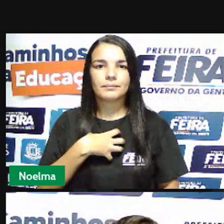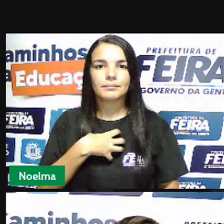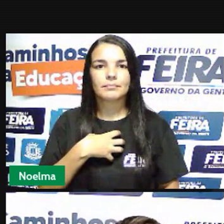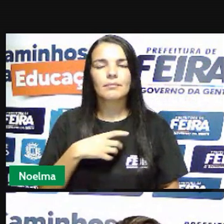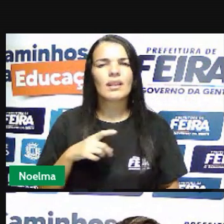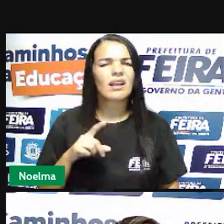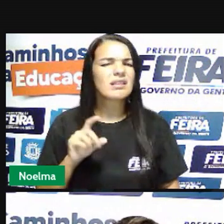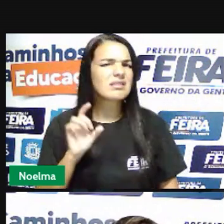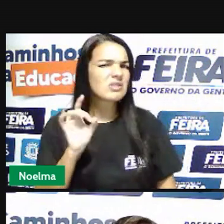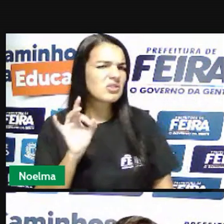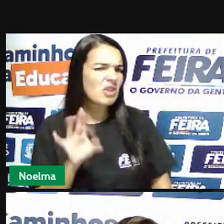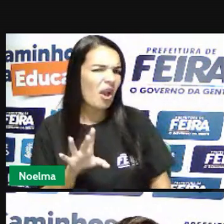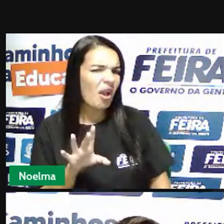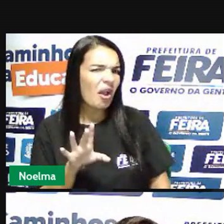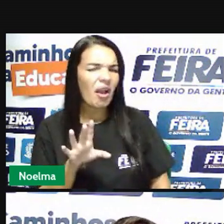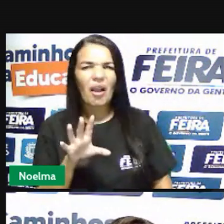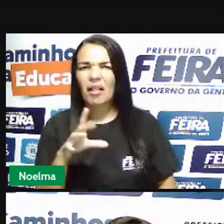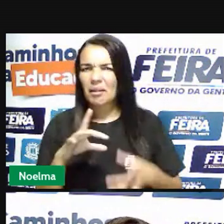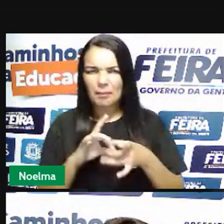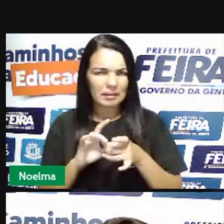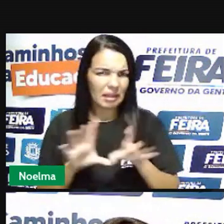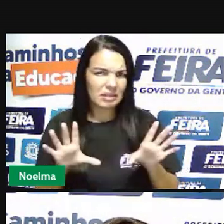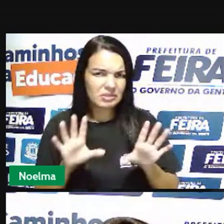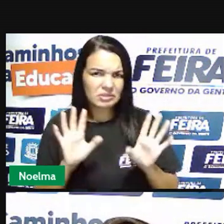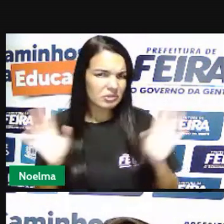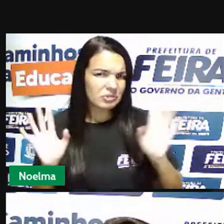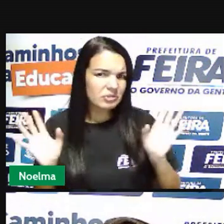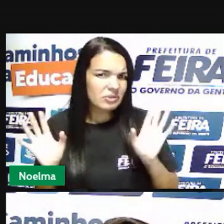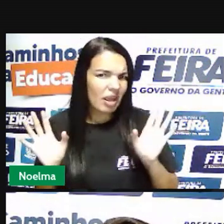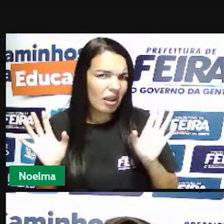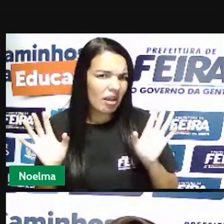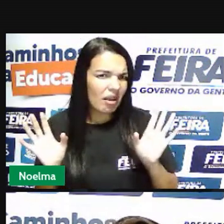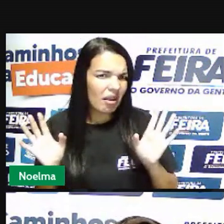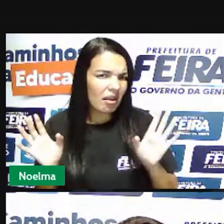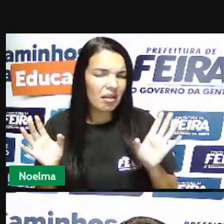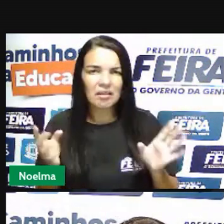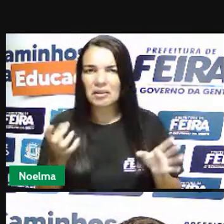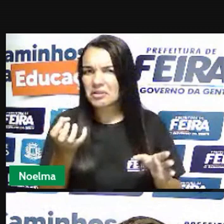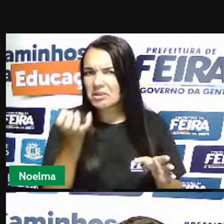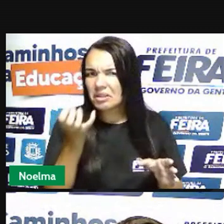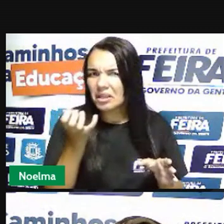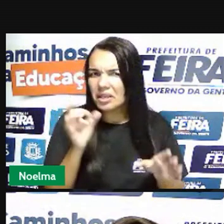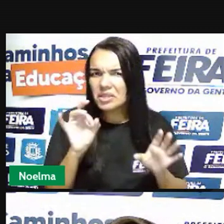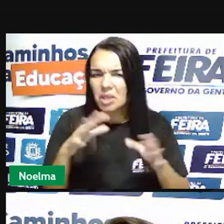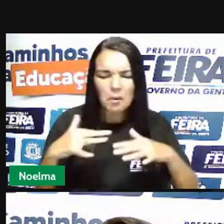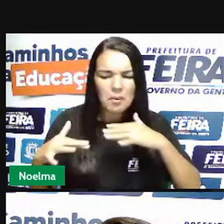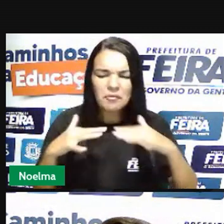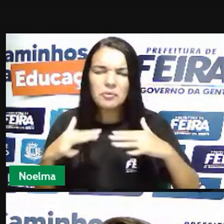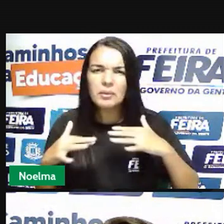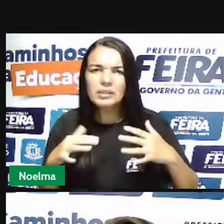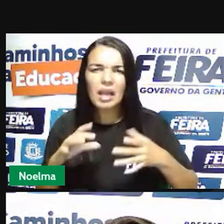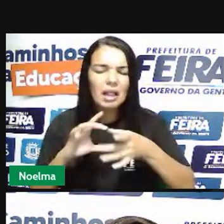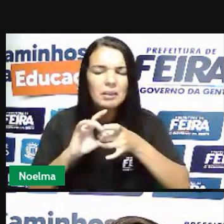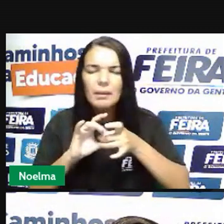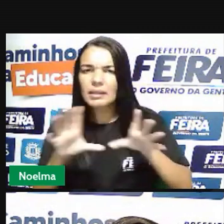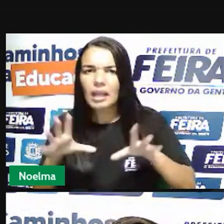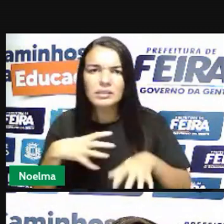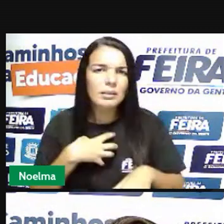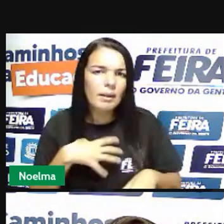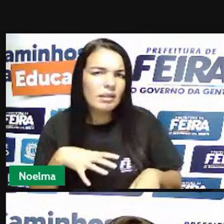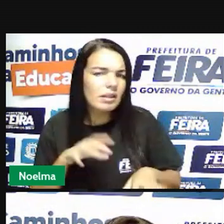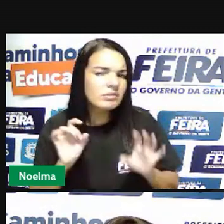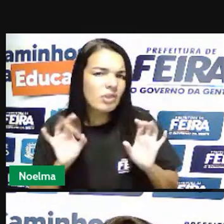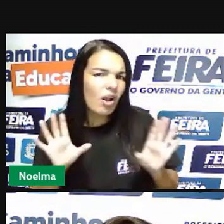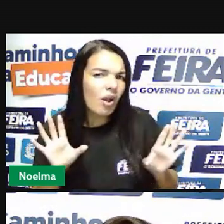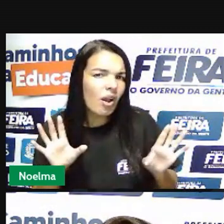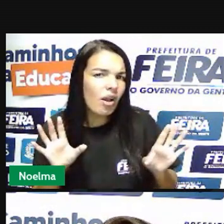Será que era só isso? Eles queriam só a emancipação da Bahia? Será que isso só foi um movimento emancipacionista, só isso?